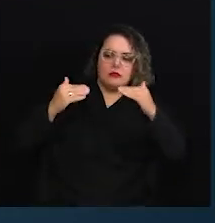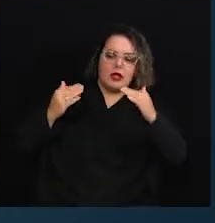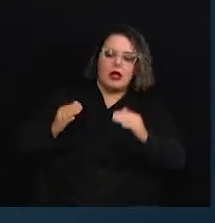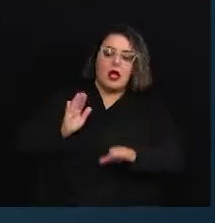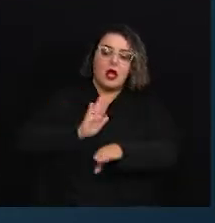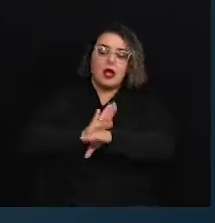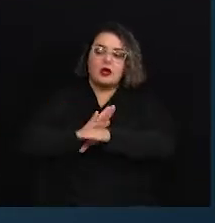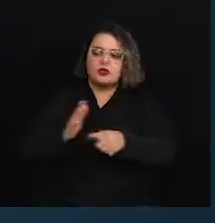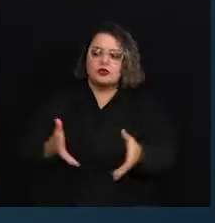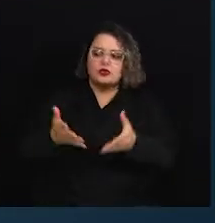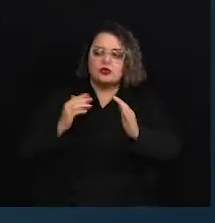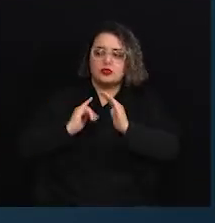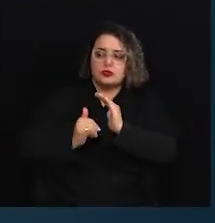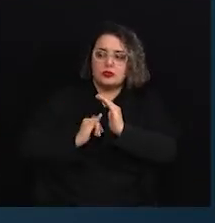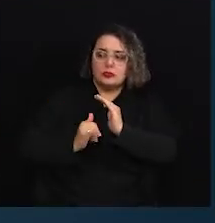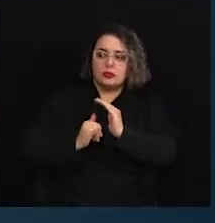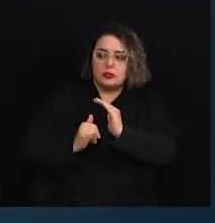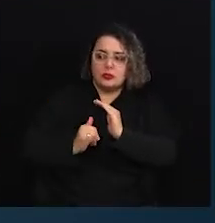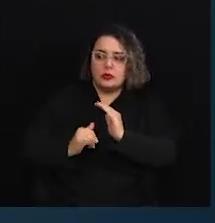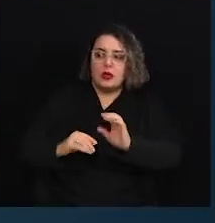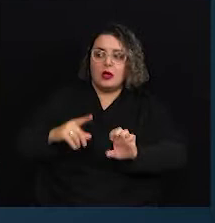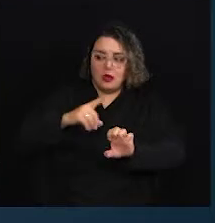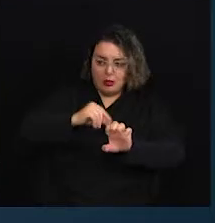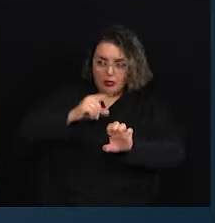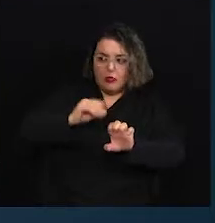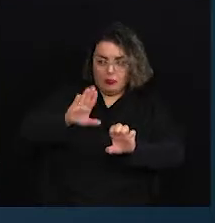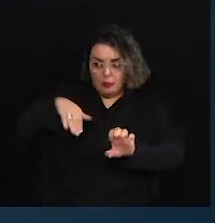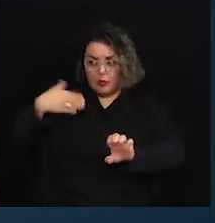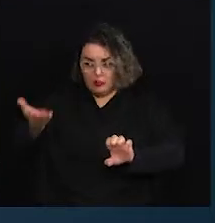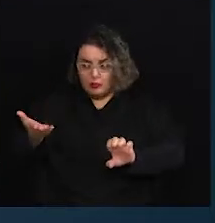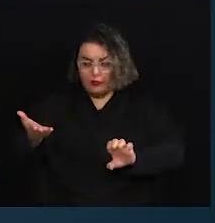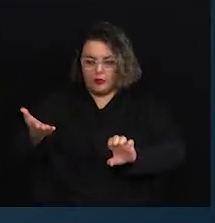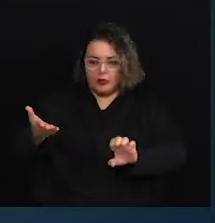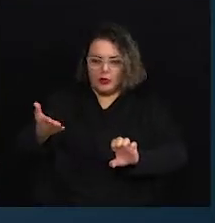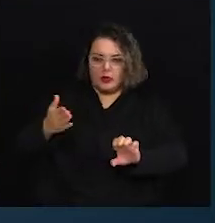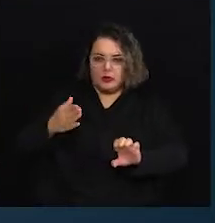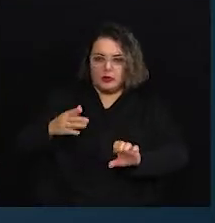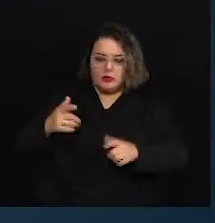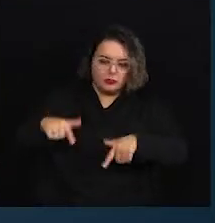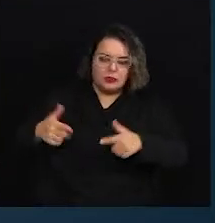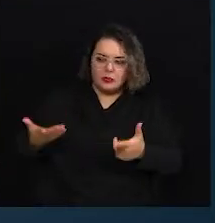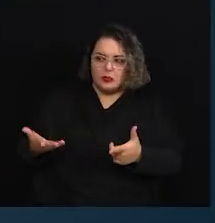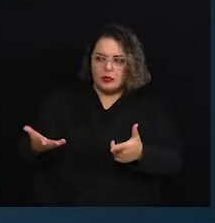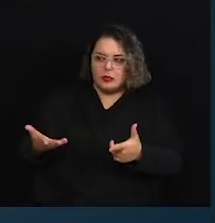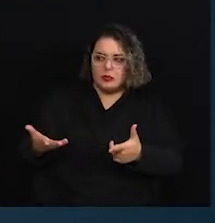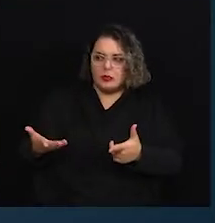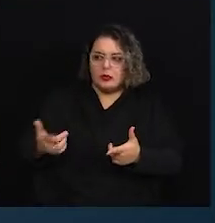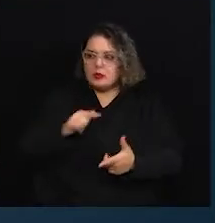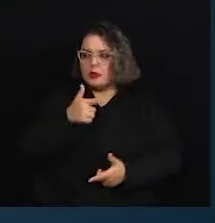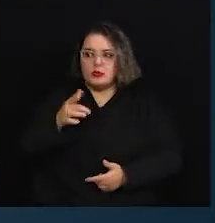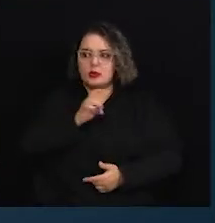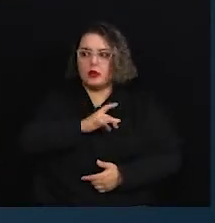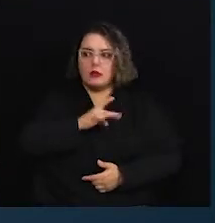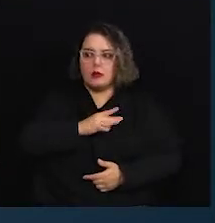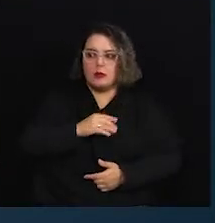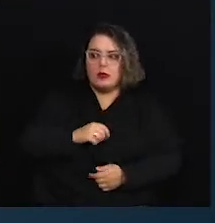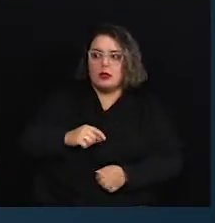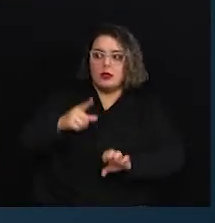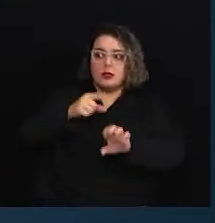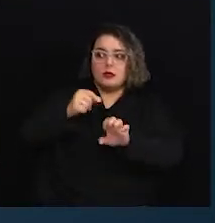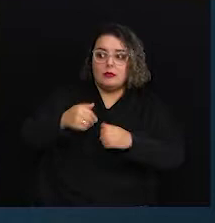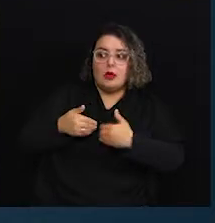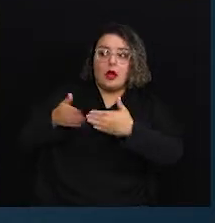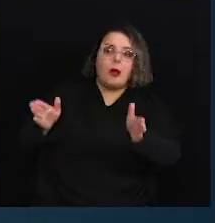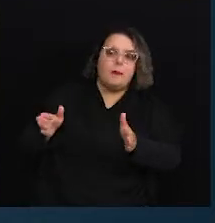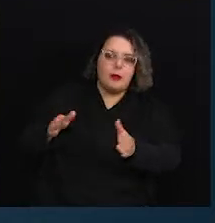Startups, que eles pegam empreendedores internacionais, tá? Então, minha dica é não tenha medo de aplicar para programas fora do Brasil, que eles têm